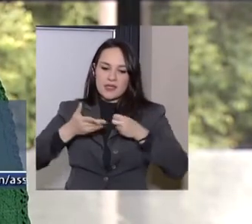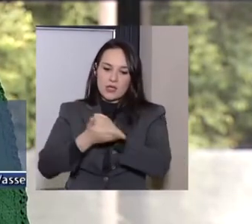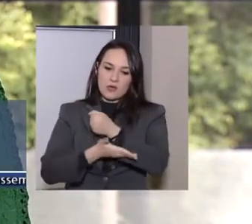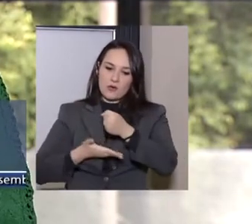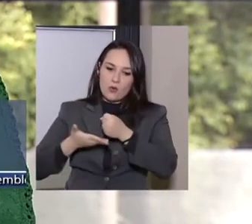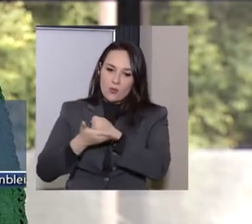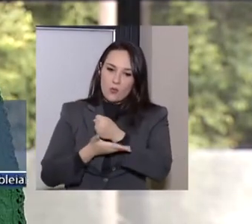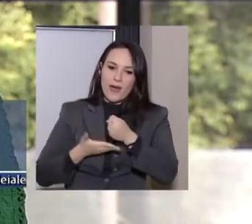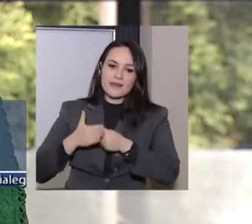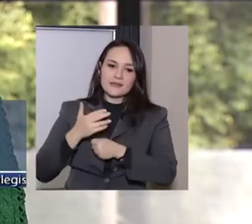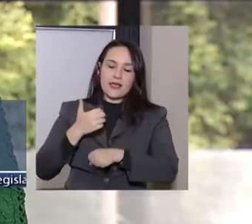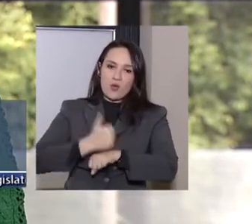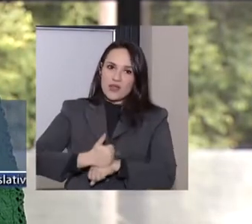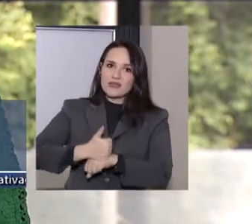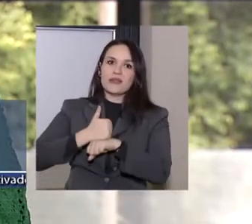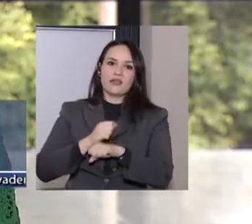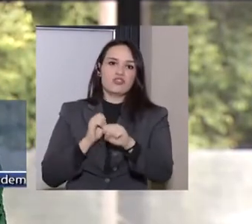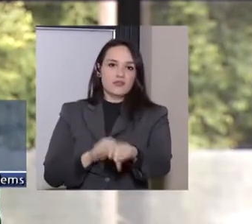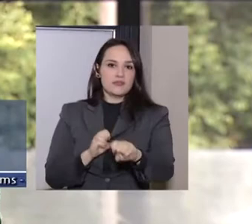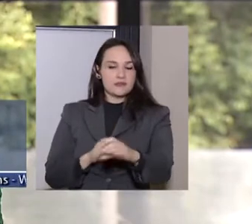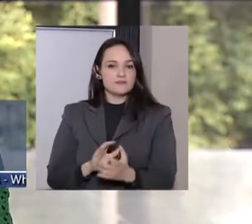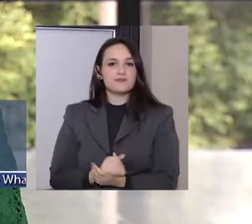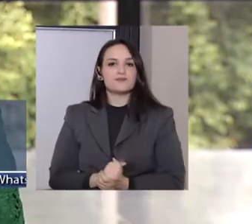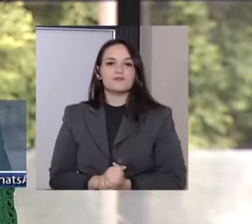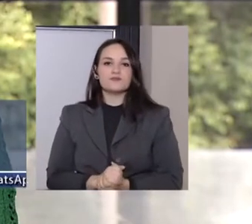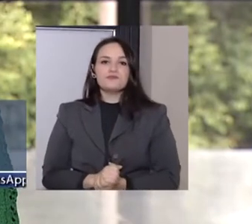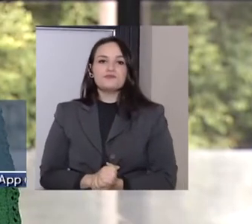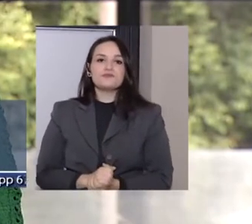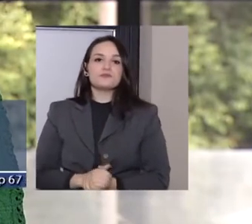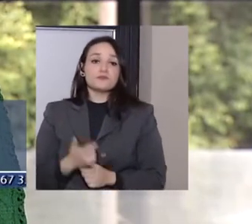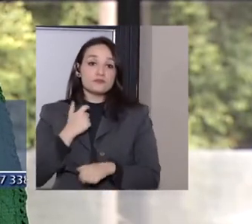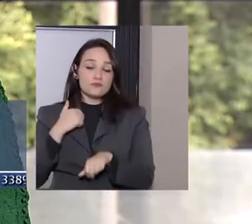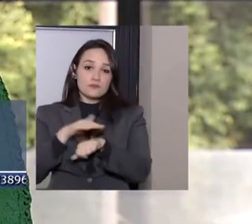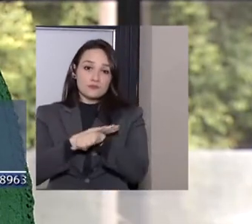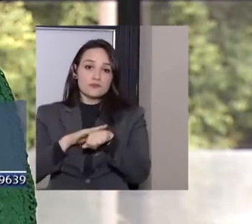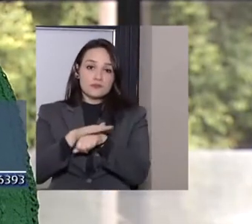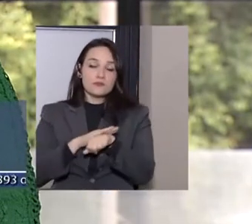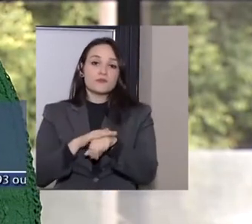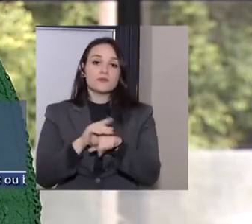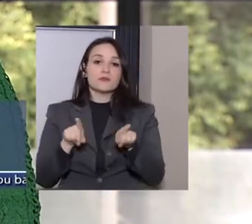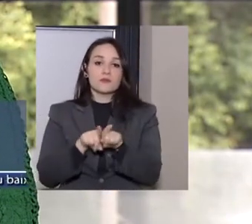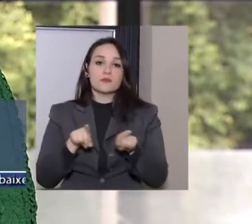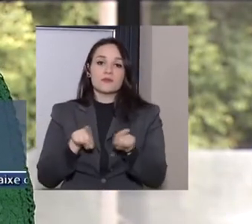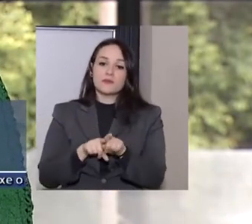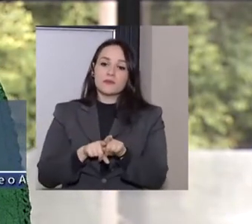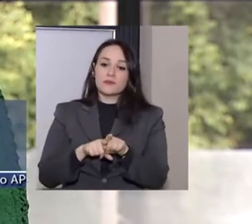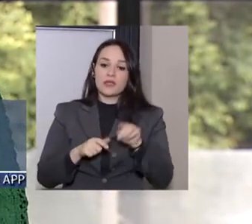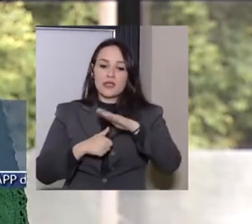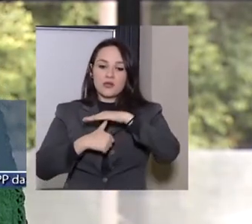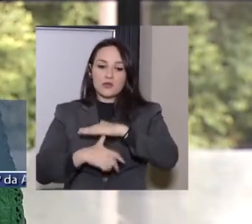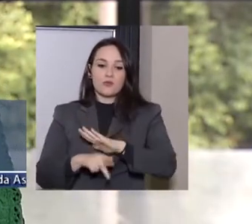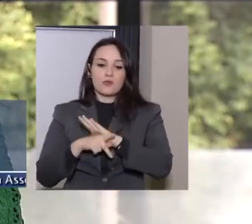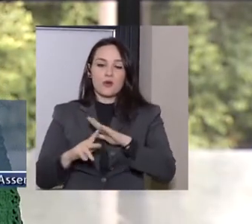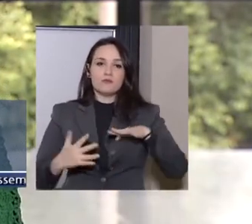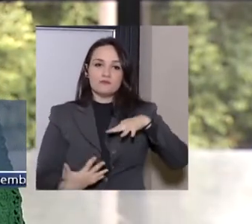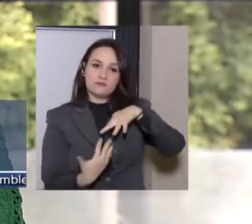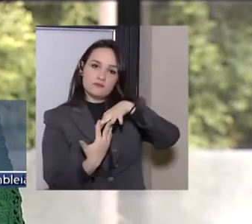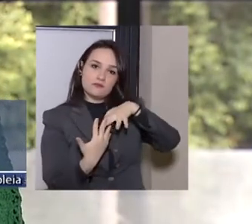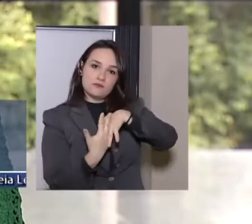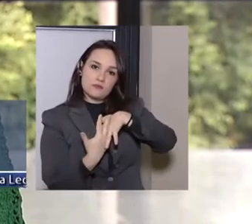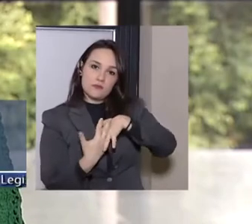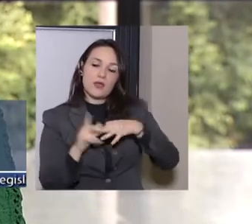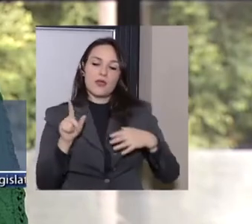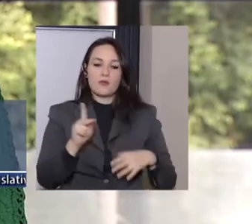Grosso do Sul. E também eu conversei com o reitor da Universidade Federal de Mato Grosso do Sul,